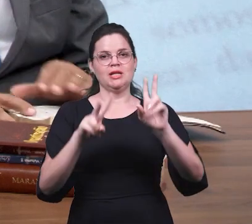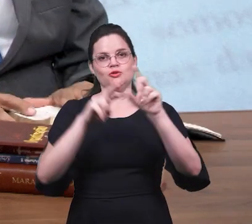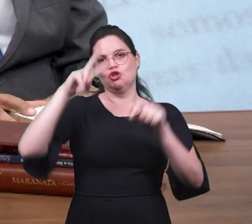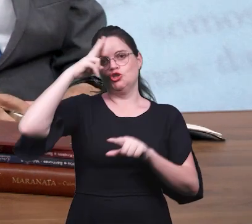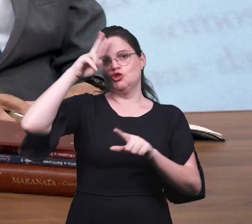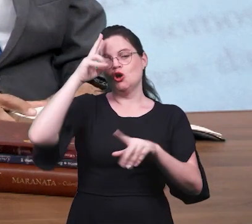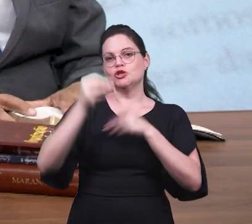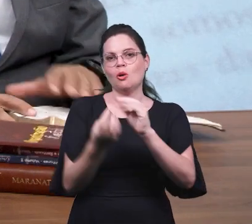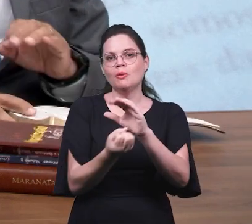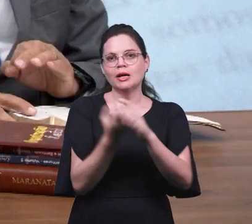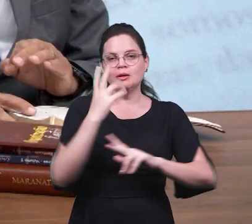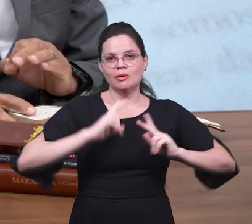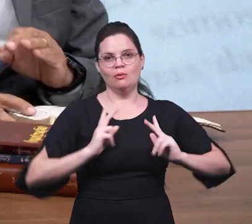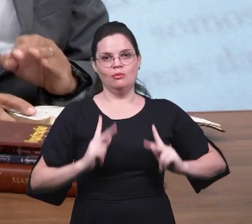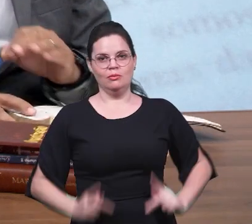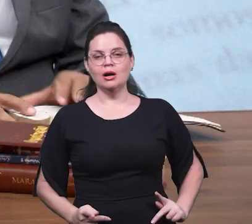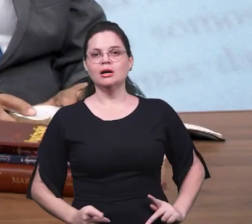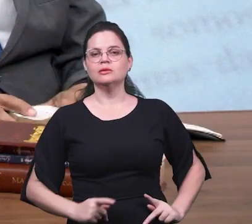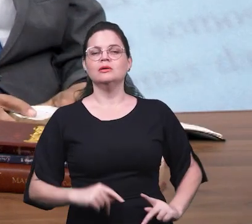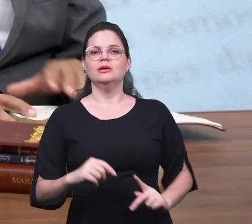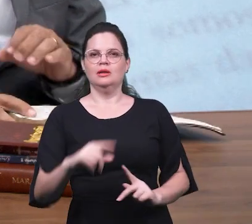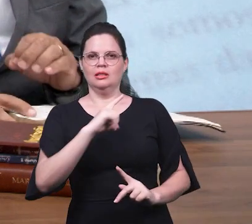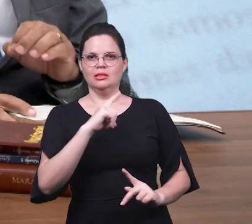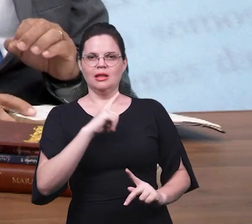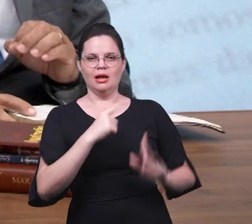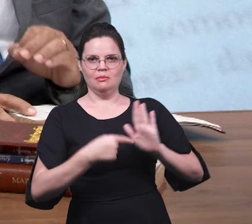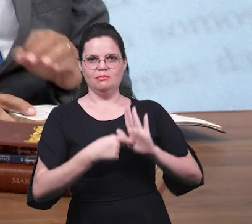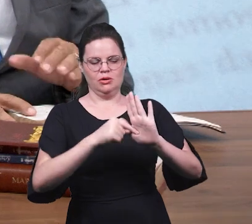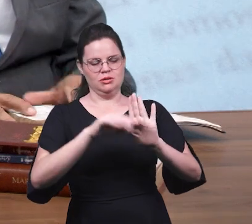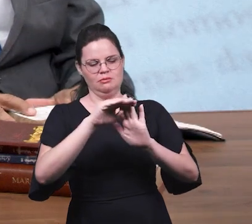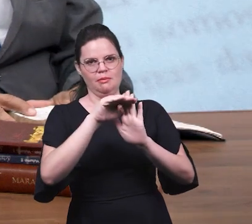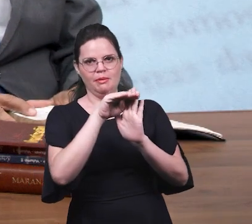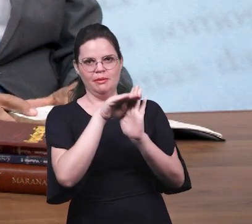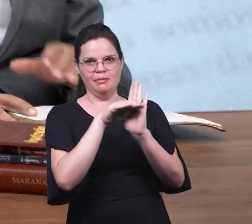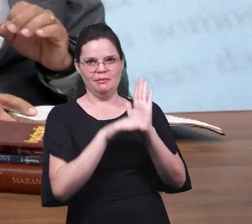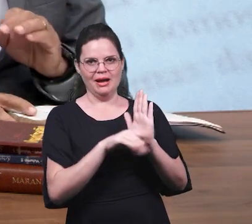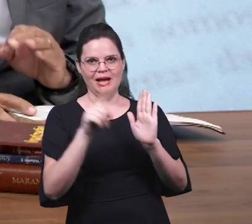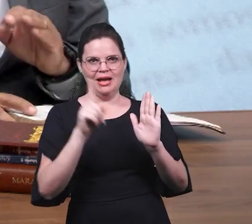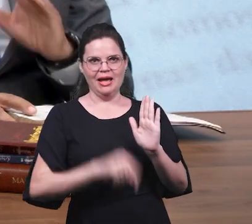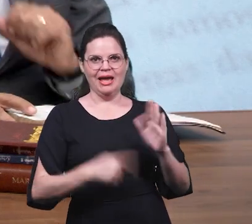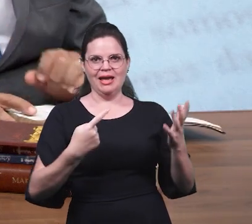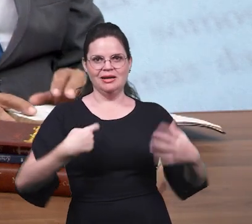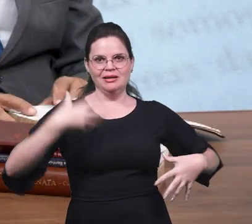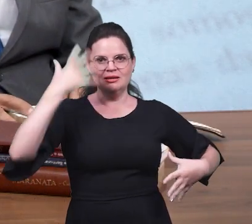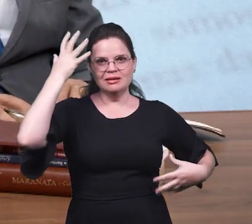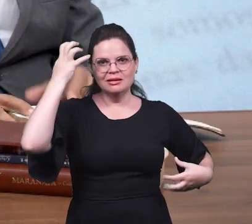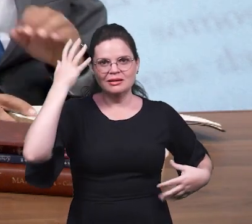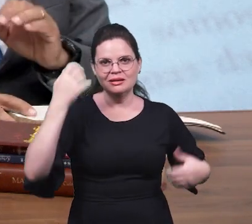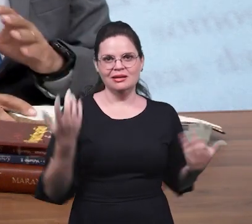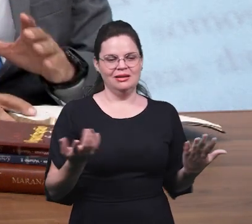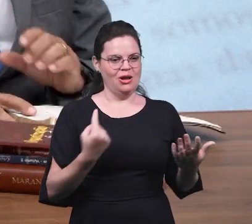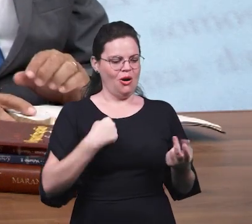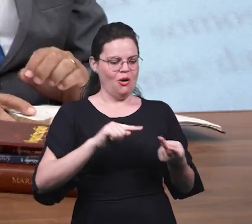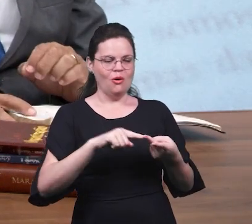há vestígios que indique a ideia de que o homem tenha tido origem em criaturas simiescas